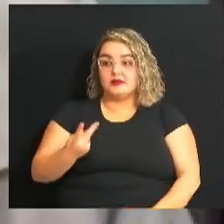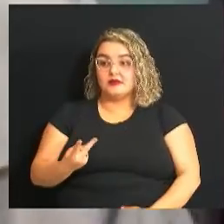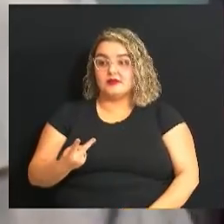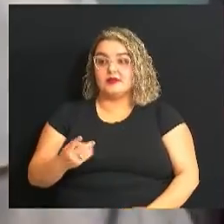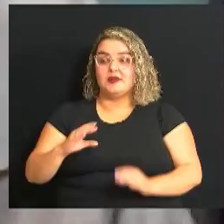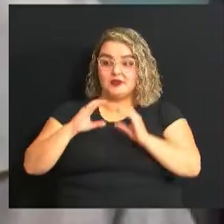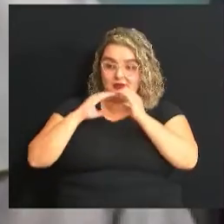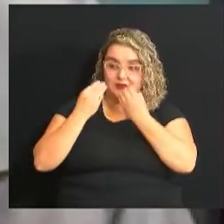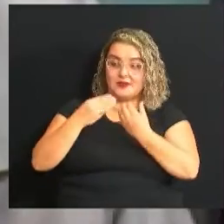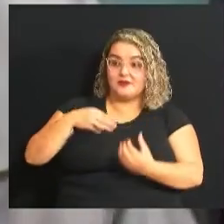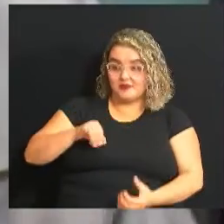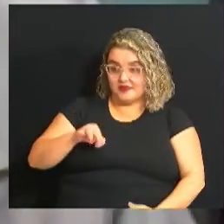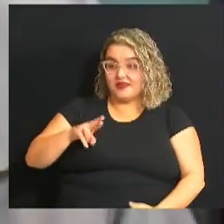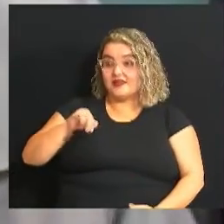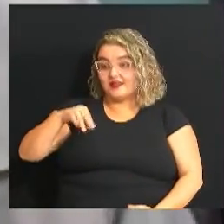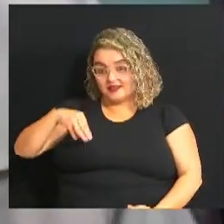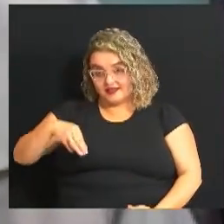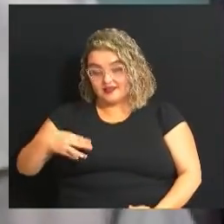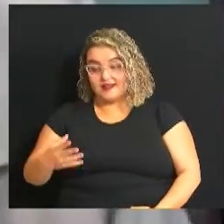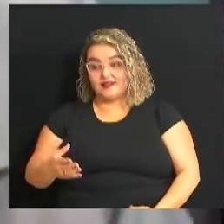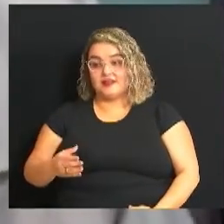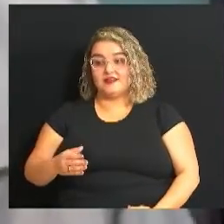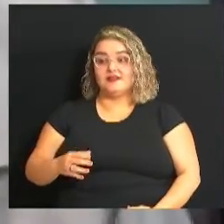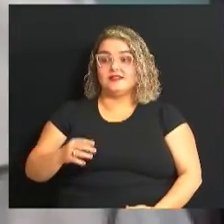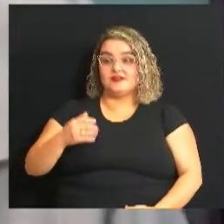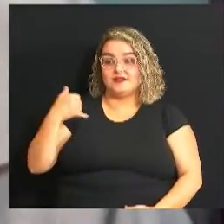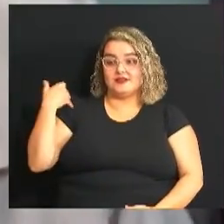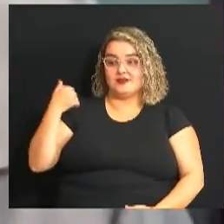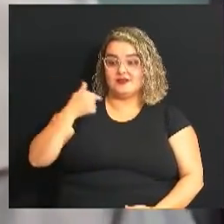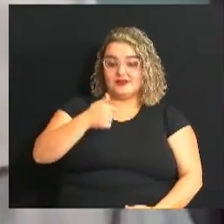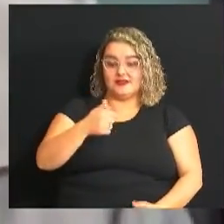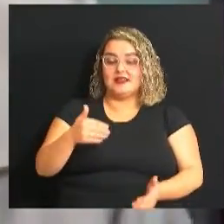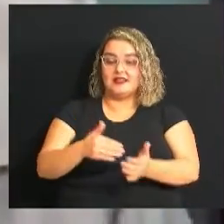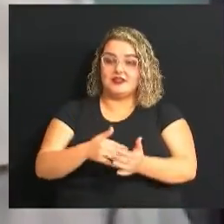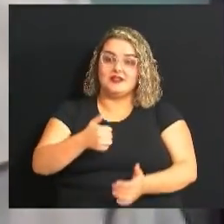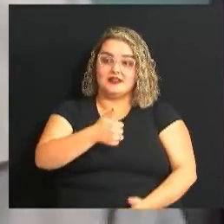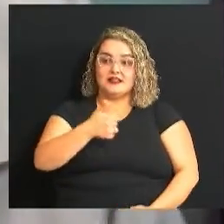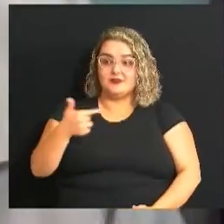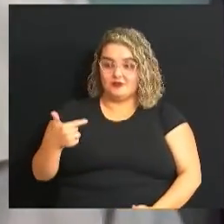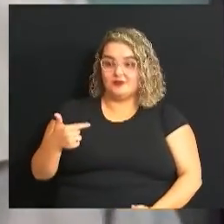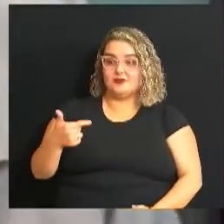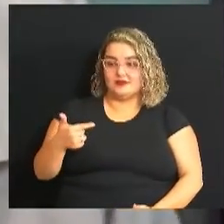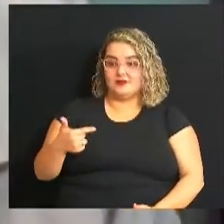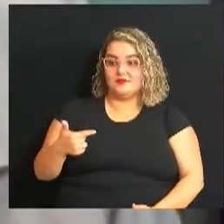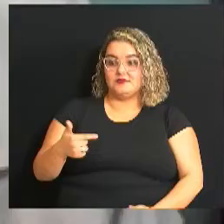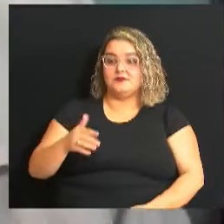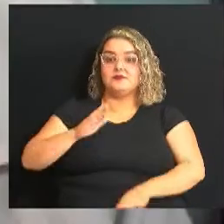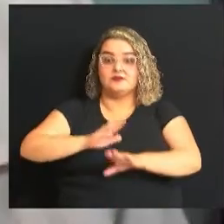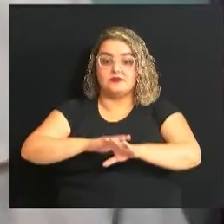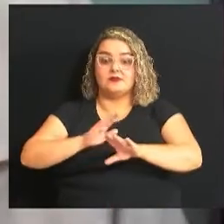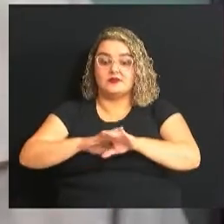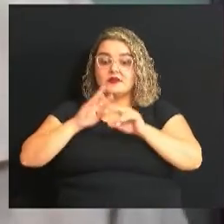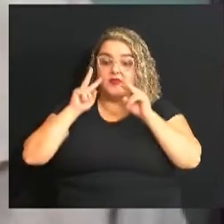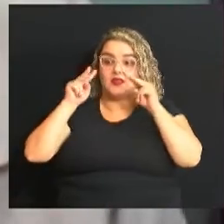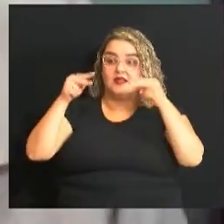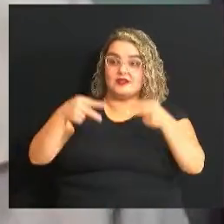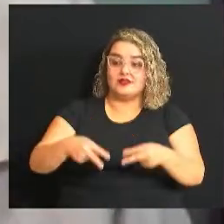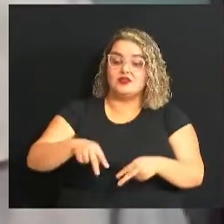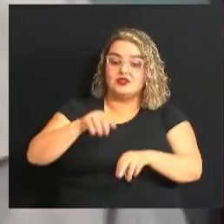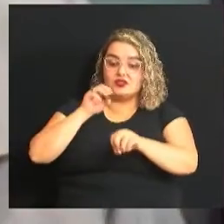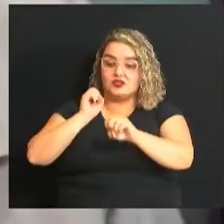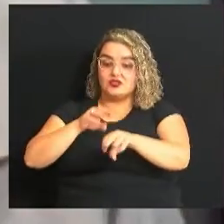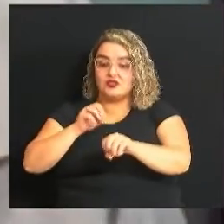de Arborização Urbana, voltado para crianças de 7 a 12 anos, né? Atividades de reconhecimento, de